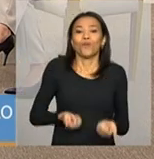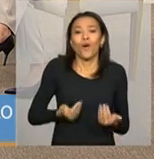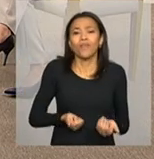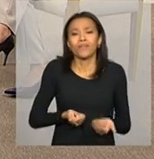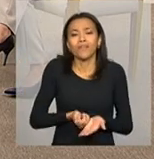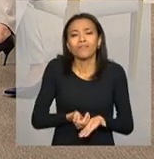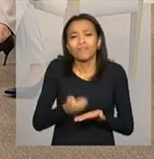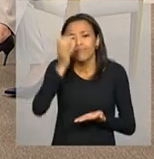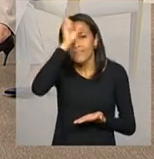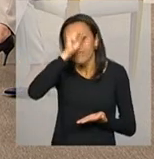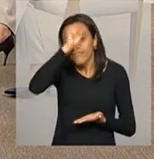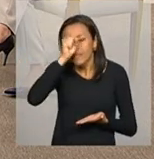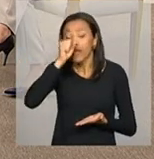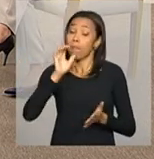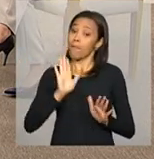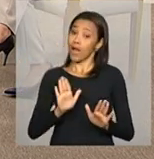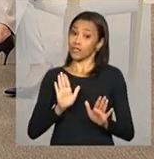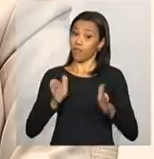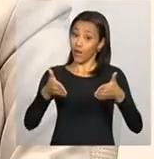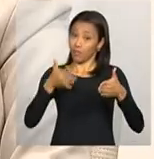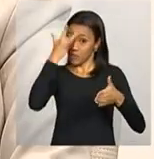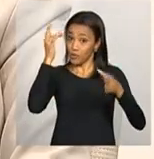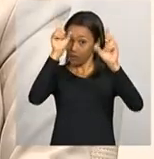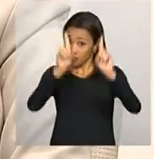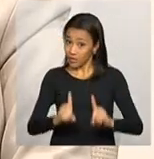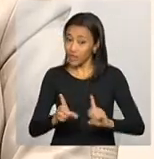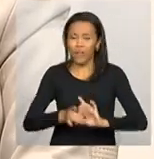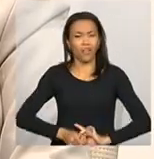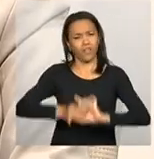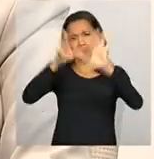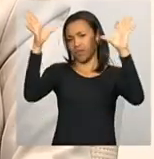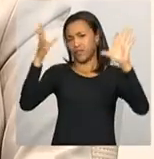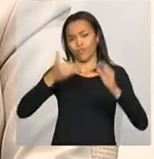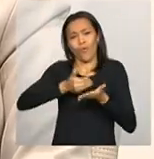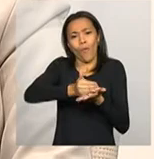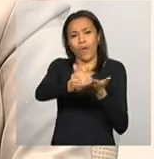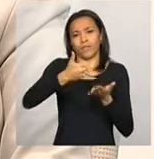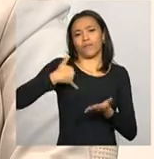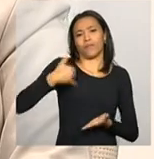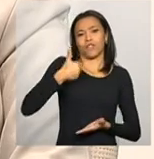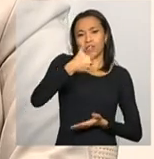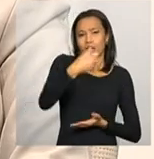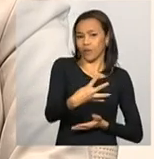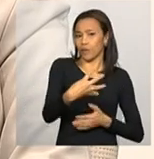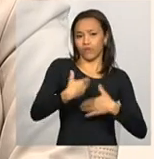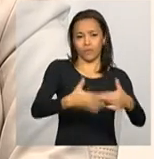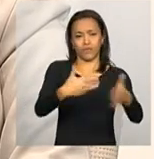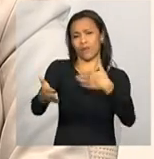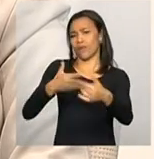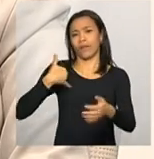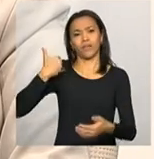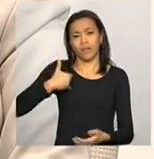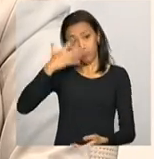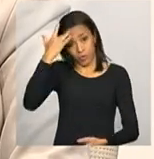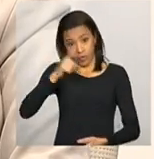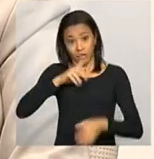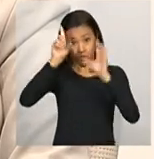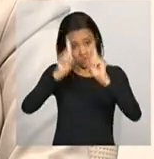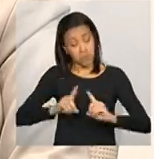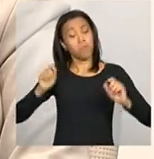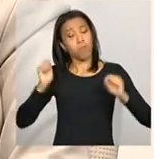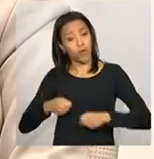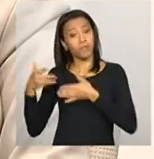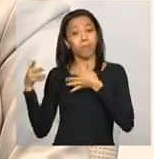que para pessoa com deficiência não tem limite de idade. A partir de 14 anos, qualquer idade, a pessoa com deficiência pode fazer parte do